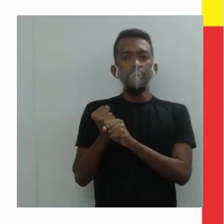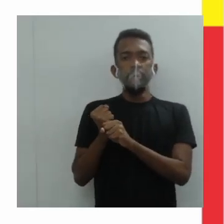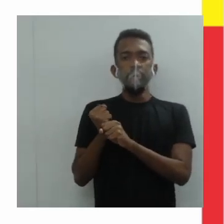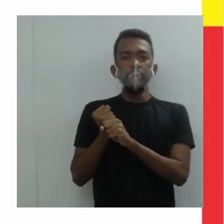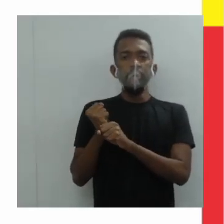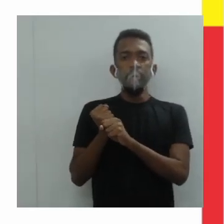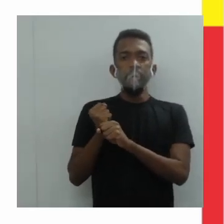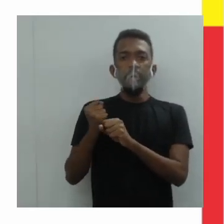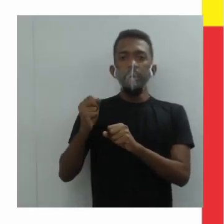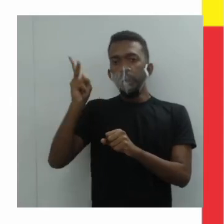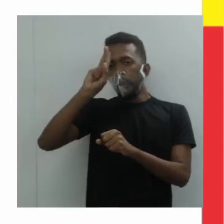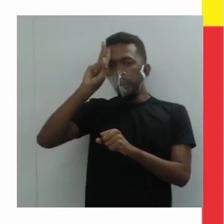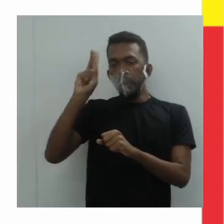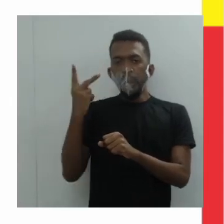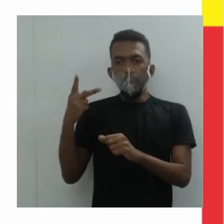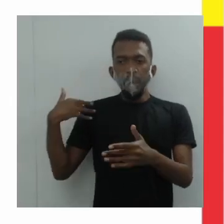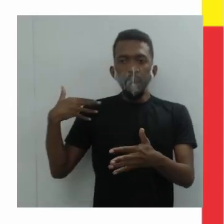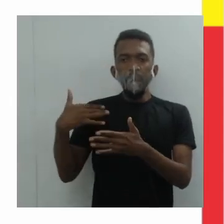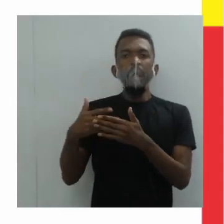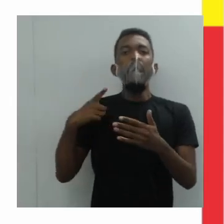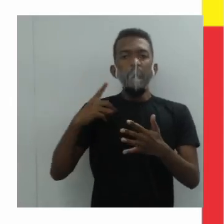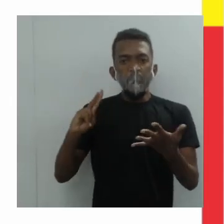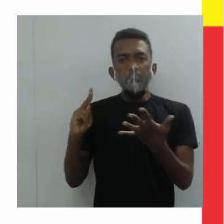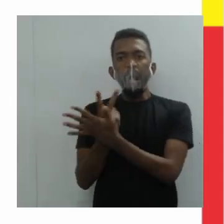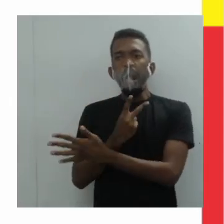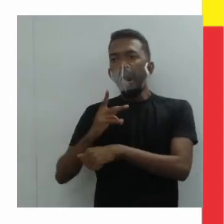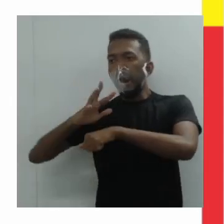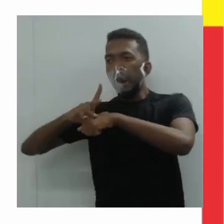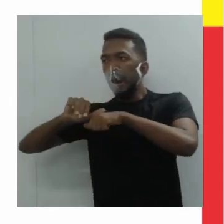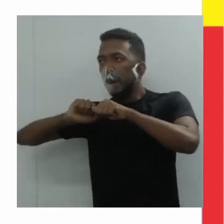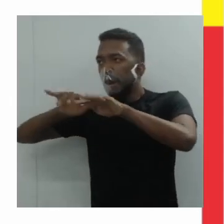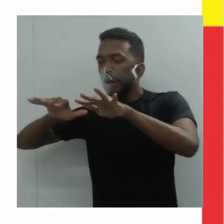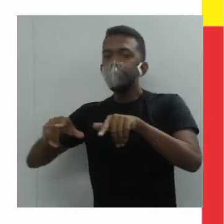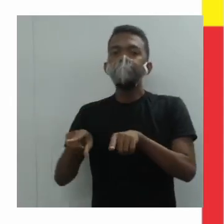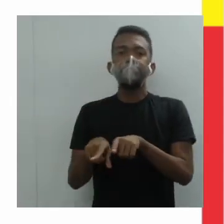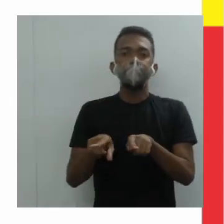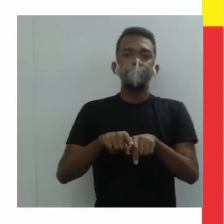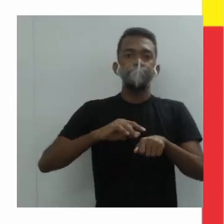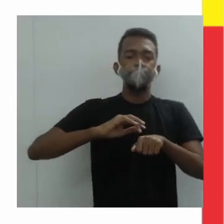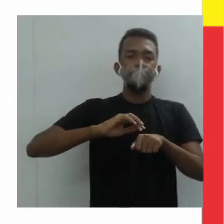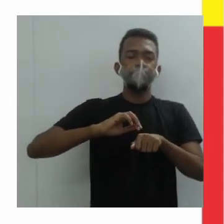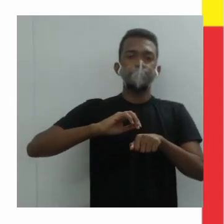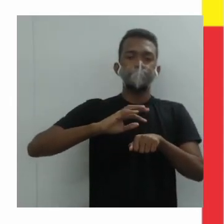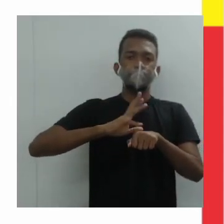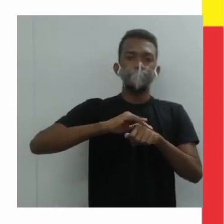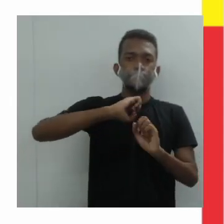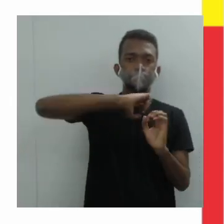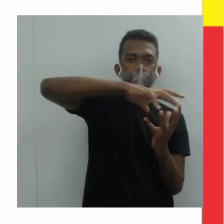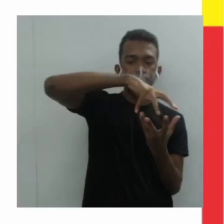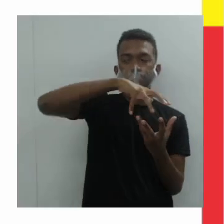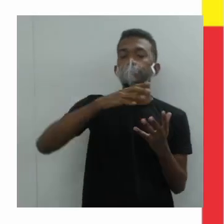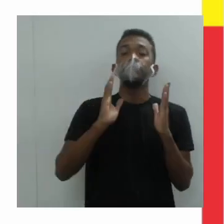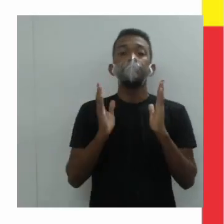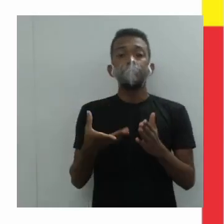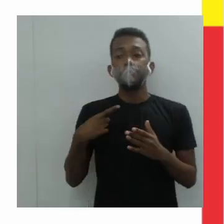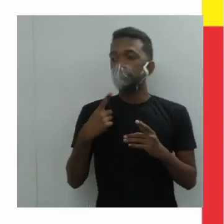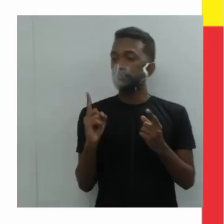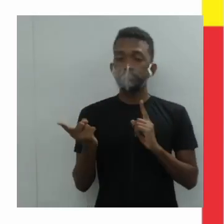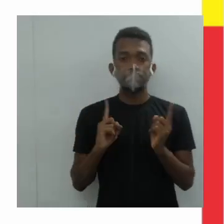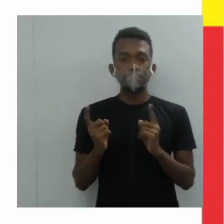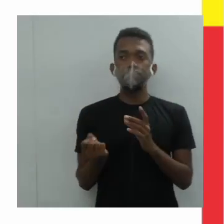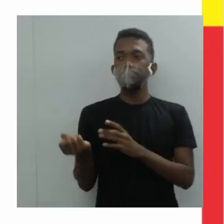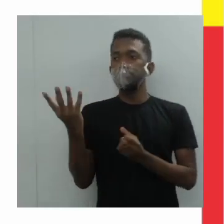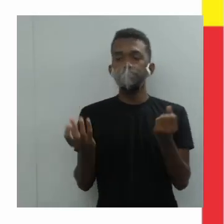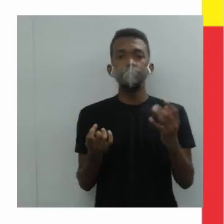teve as epidemias e as pandemias, certo? Mas também a gente vai trazer